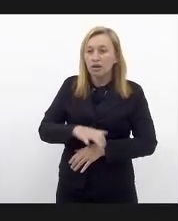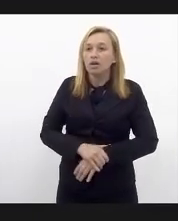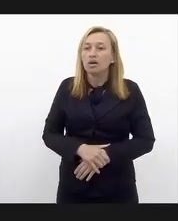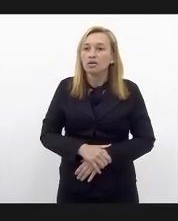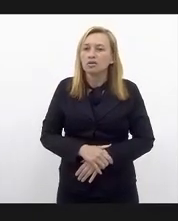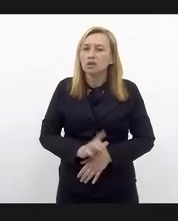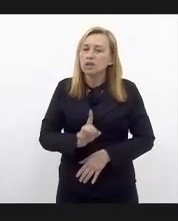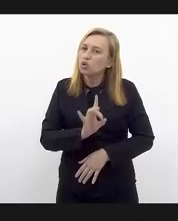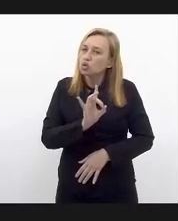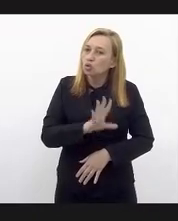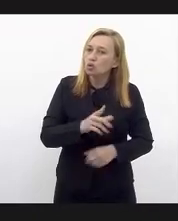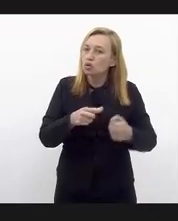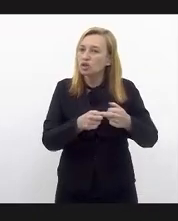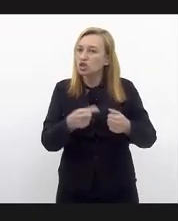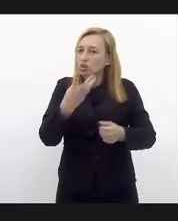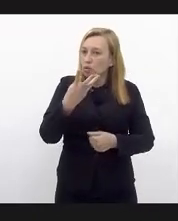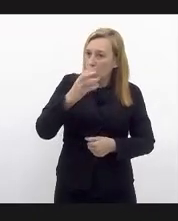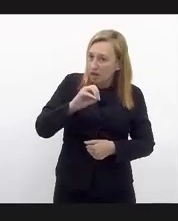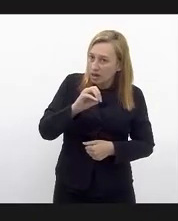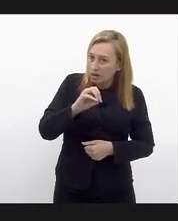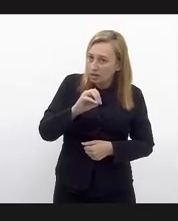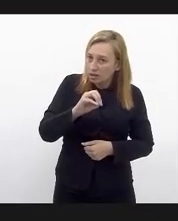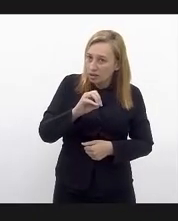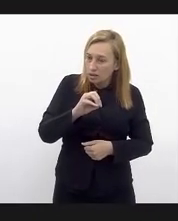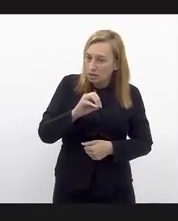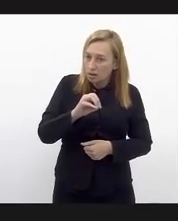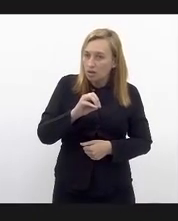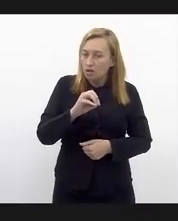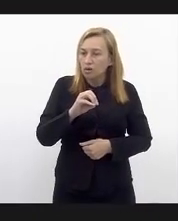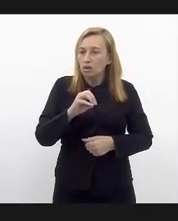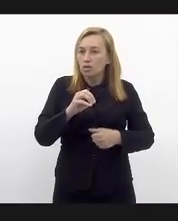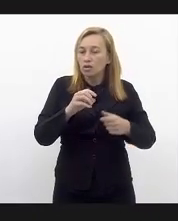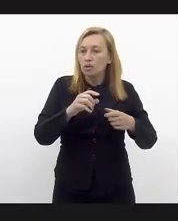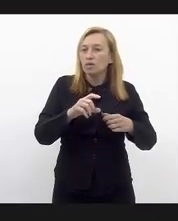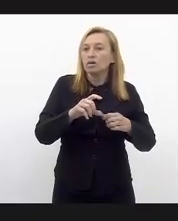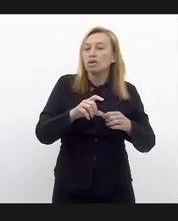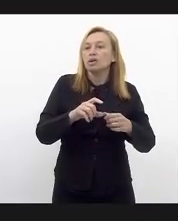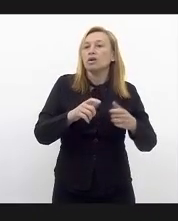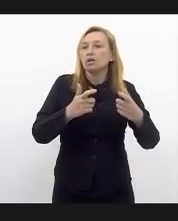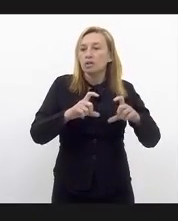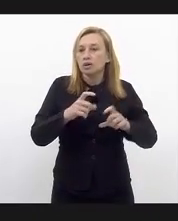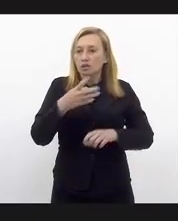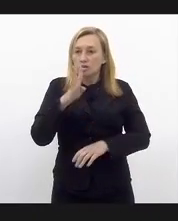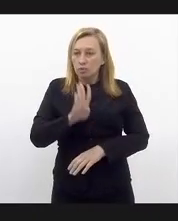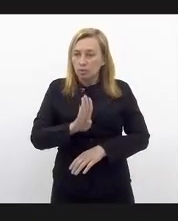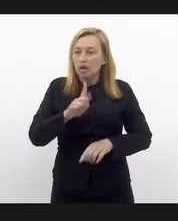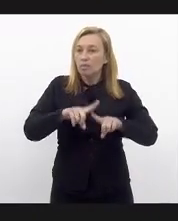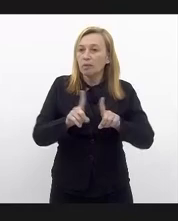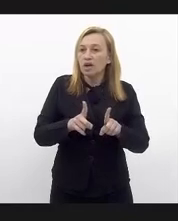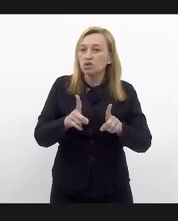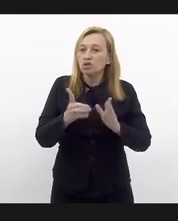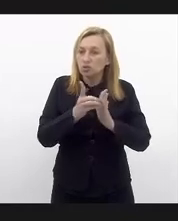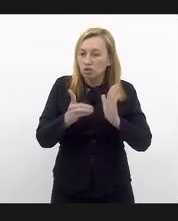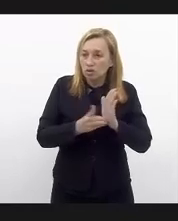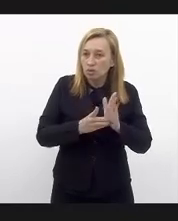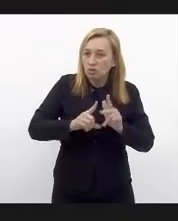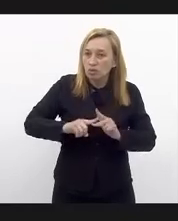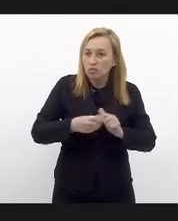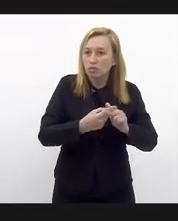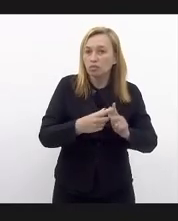Não só no artigo 40 para o quarto B da emenda constitucional mas no próprio decreto